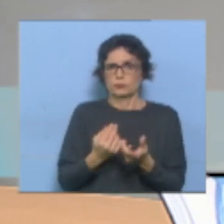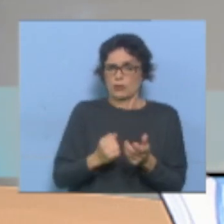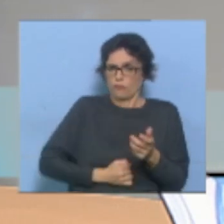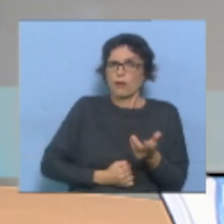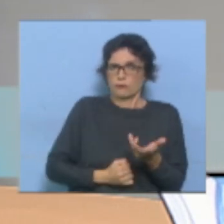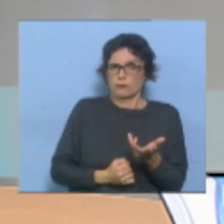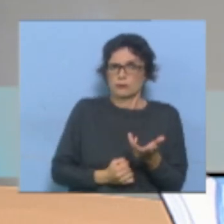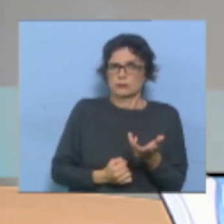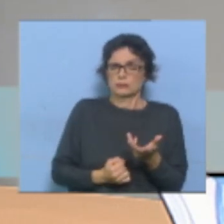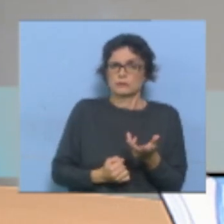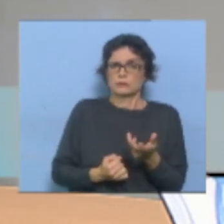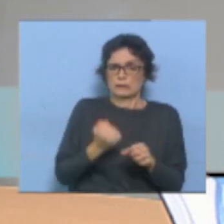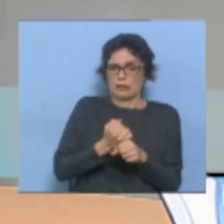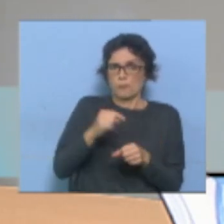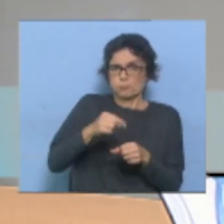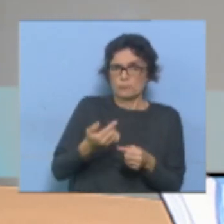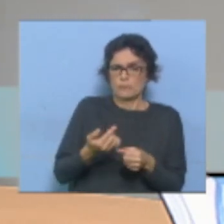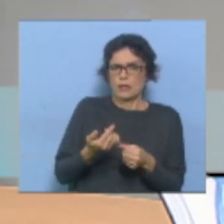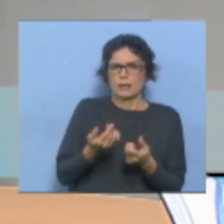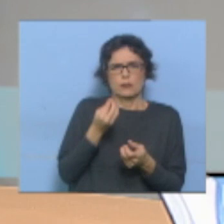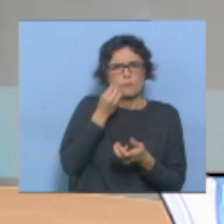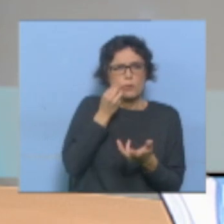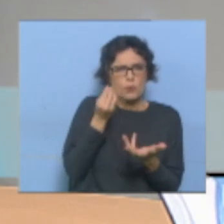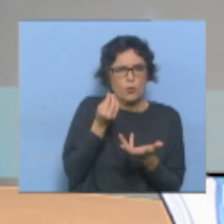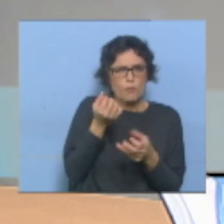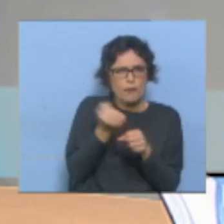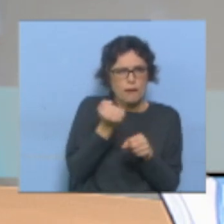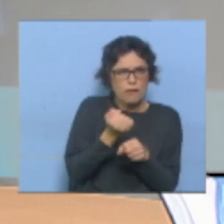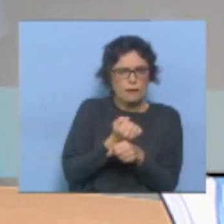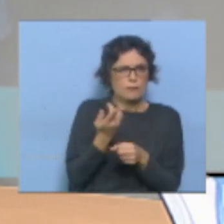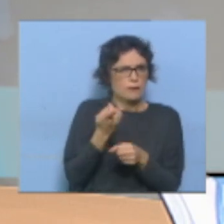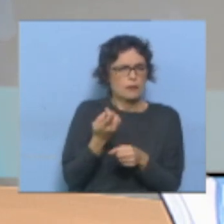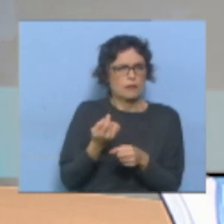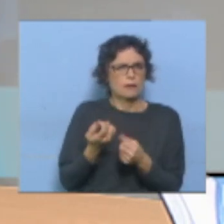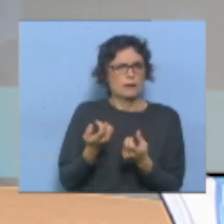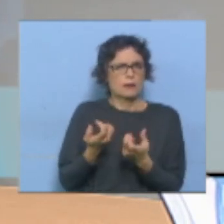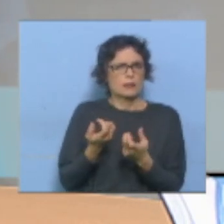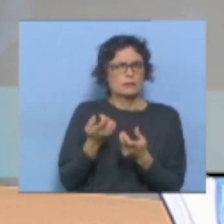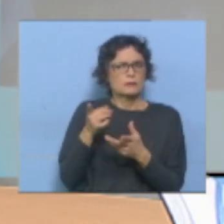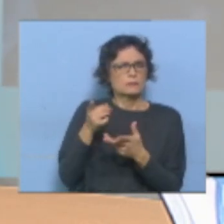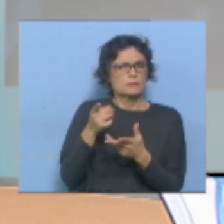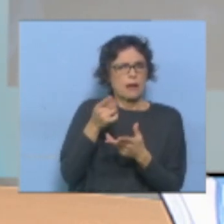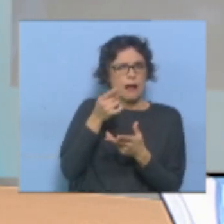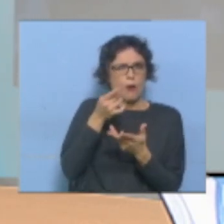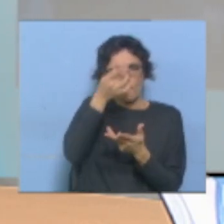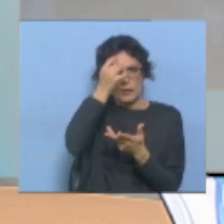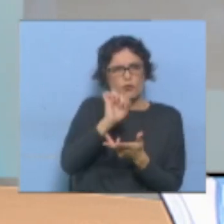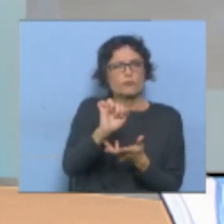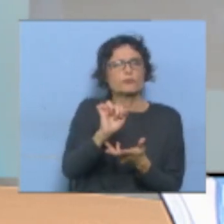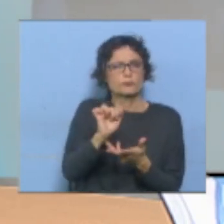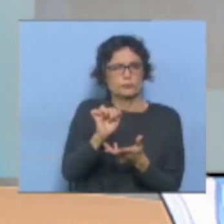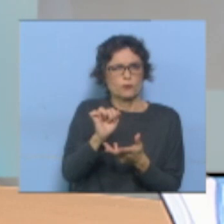tal, como é que vão funcionando as coisas? Como é que vai percebendo também que se